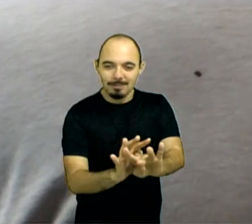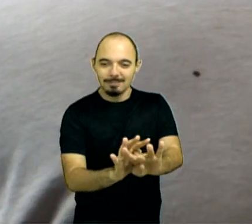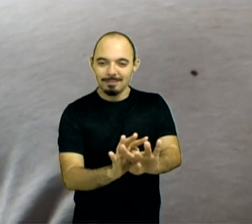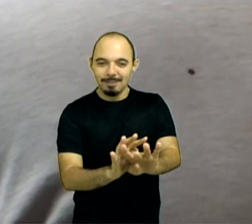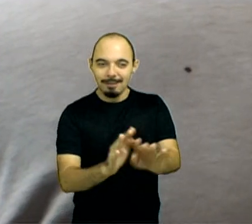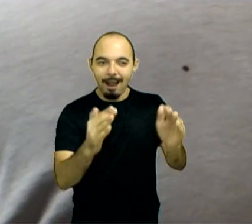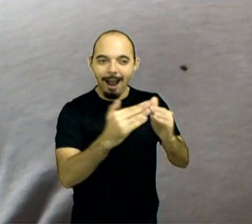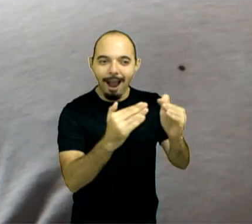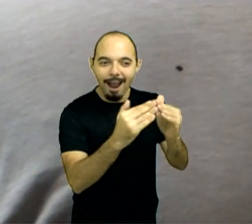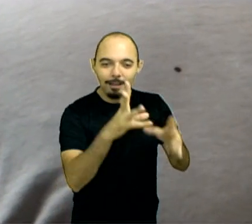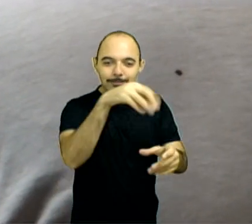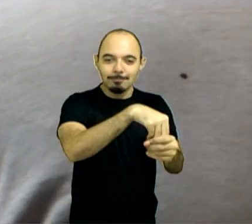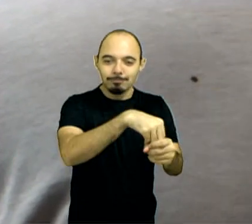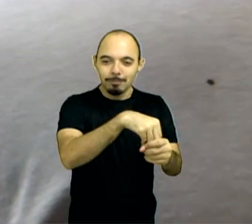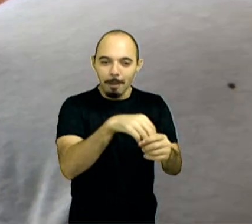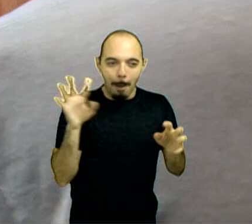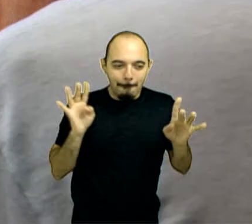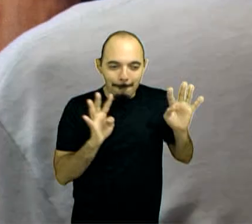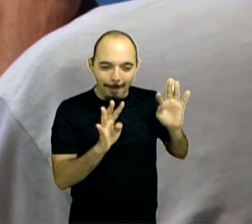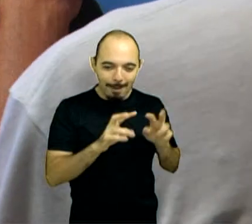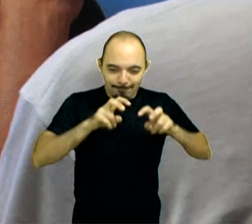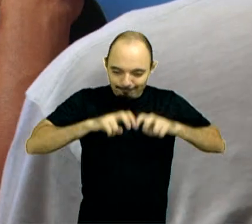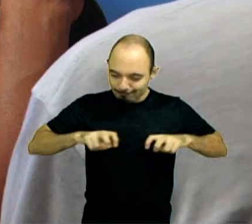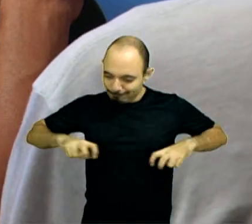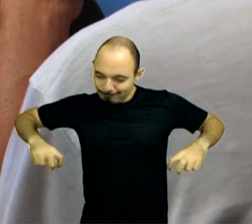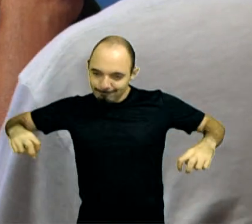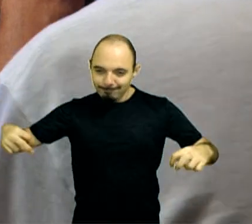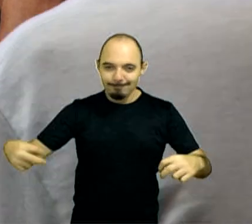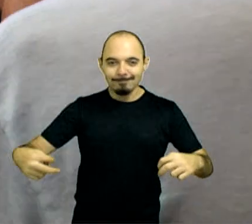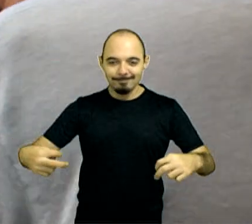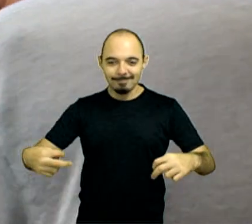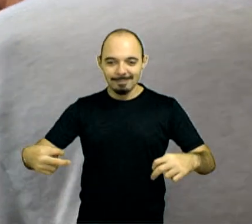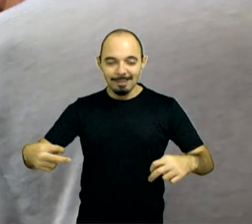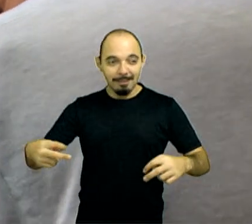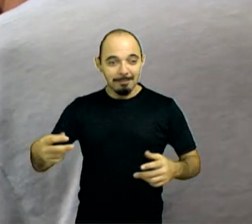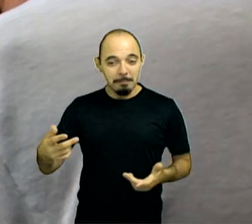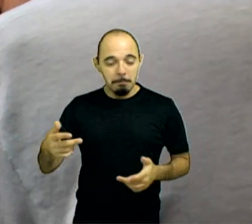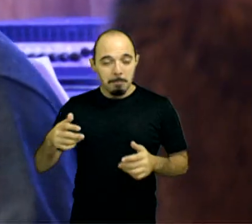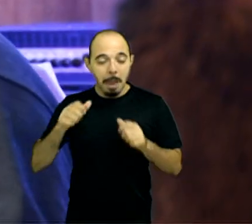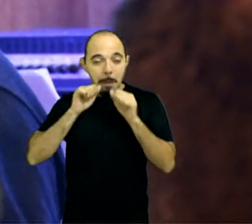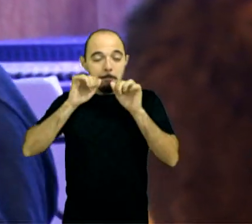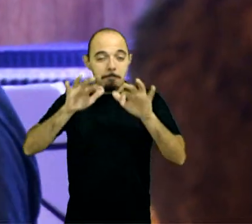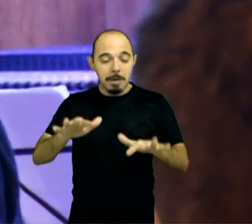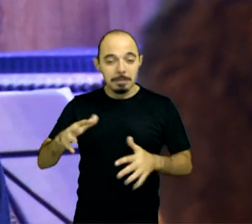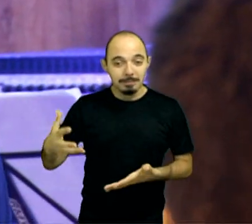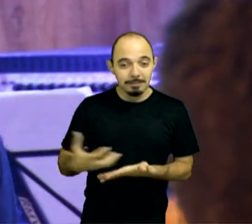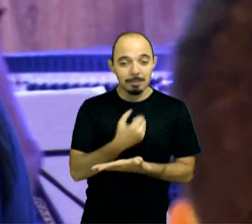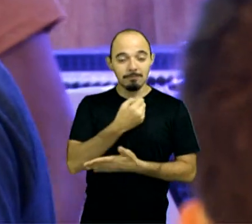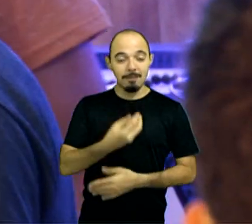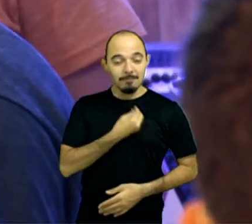salvação. Ele estava levando para dentro da sua casa transformação, vida.